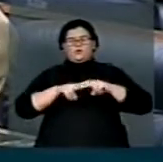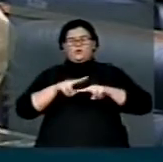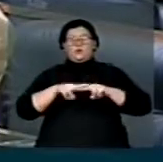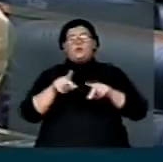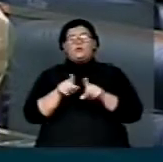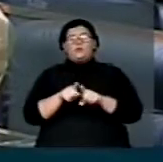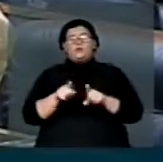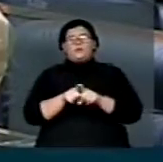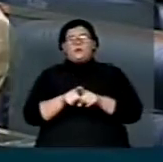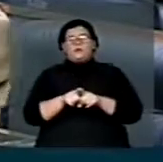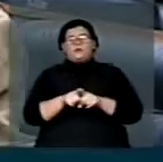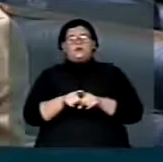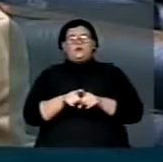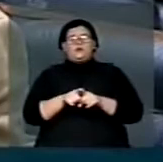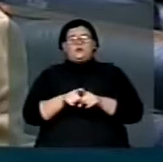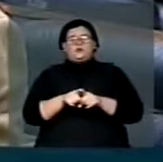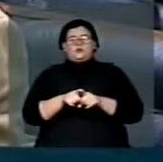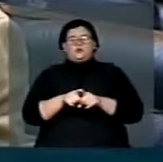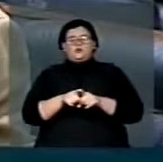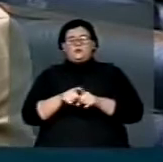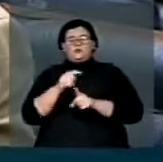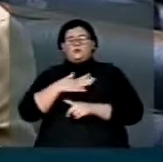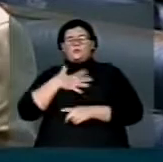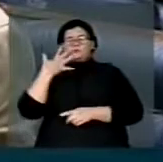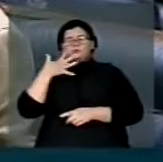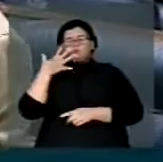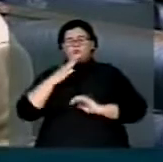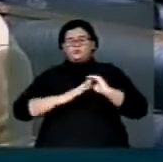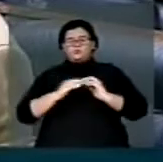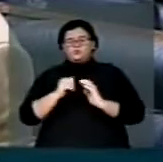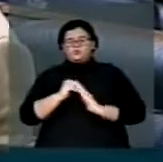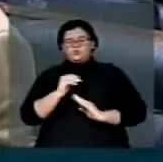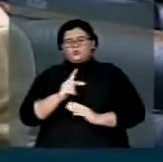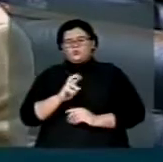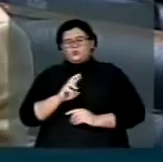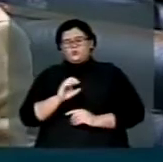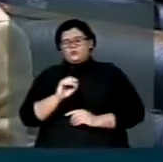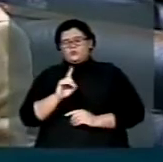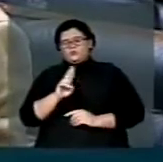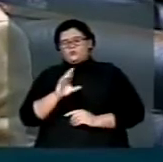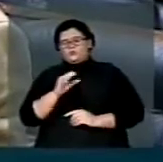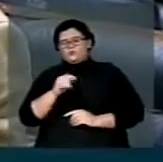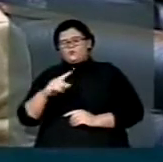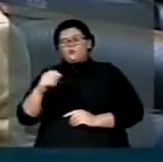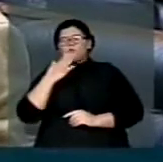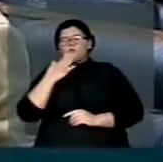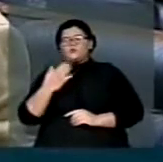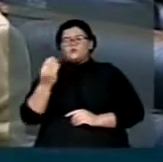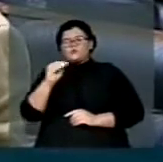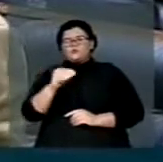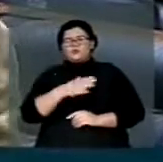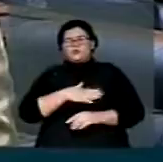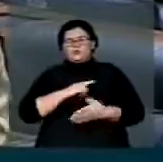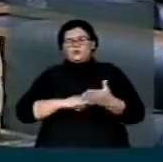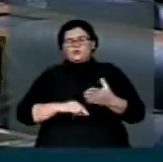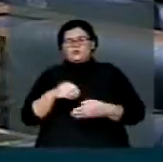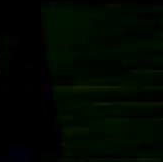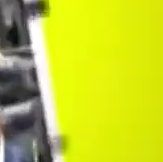o pronunciamento a respeito da produção de soja, que Mato Grosso novamente foi o campeão brasileiro. Muito